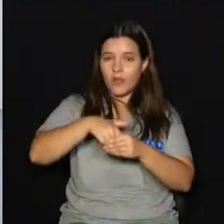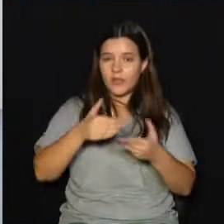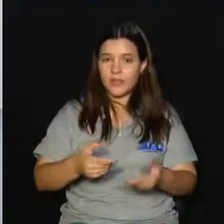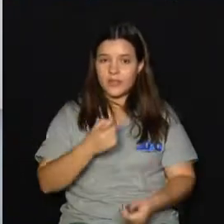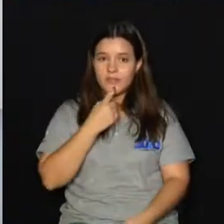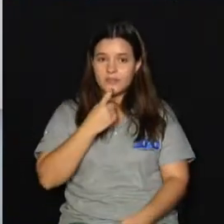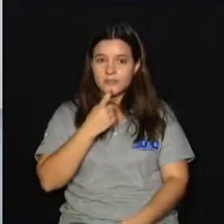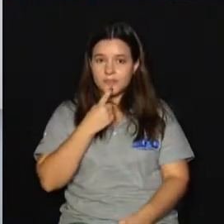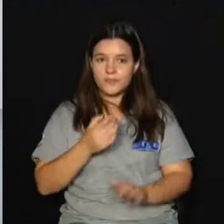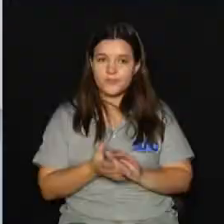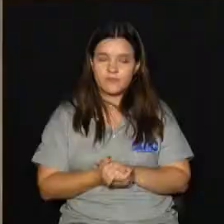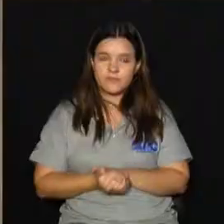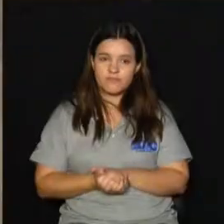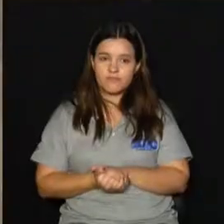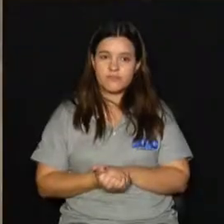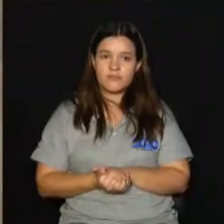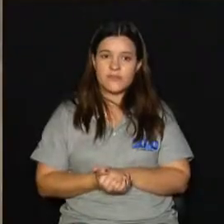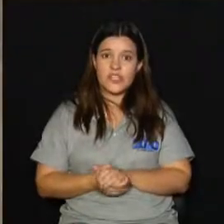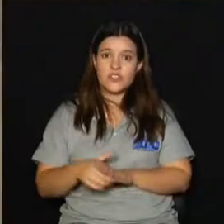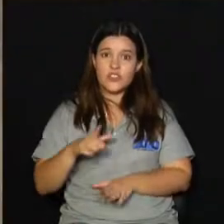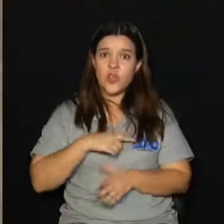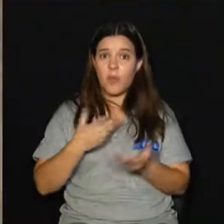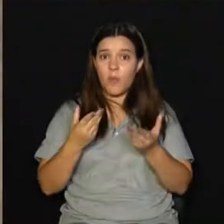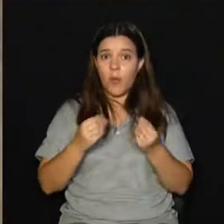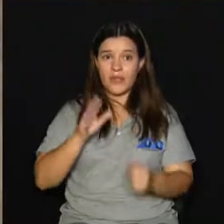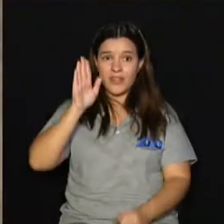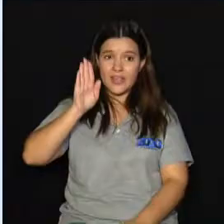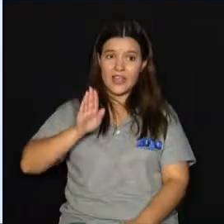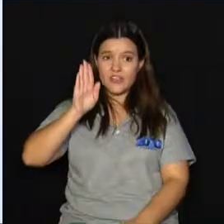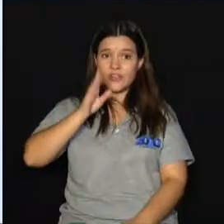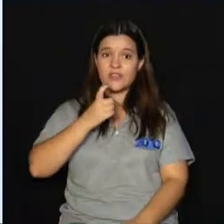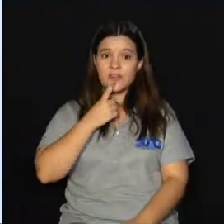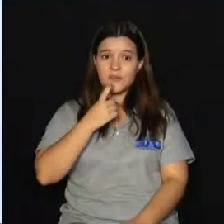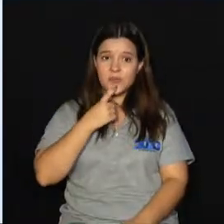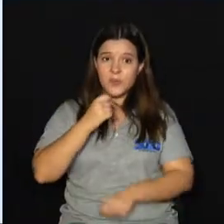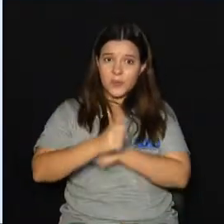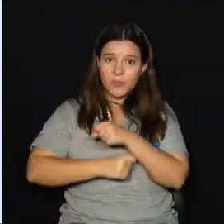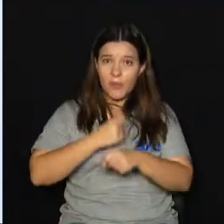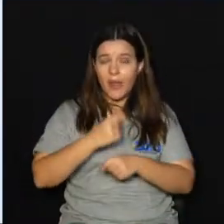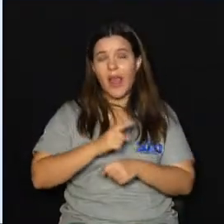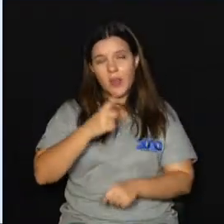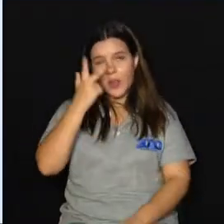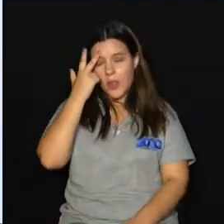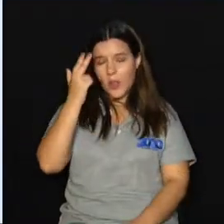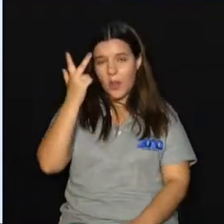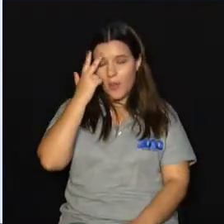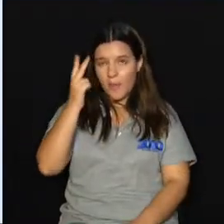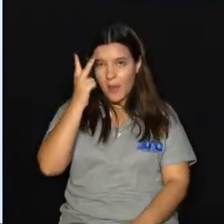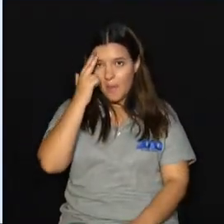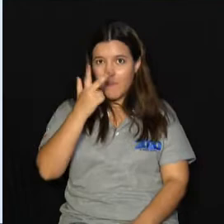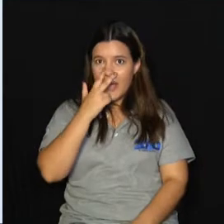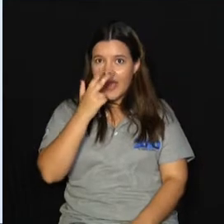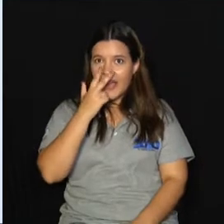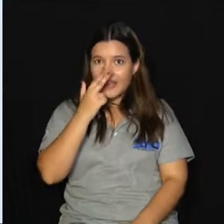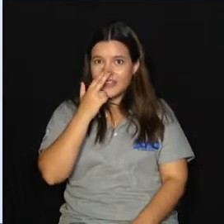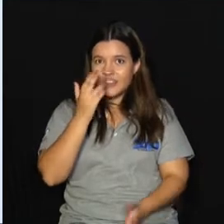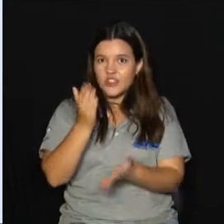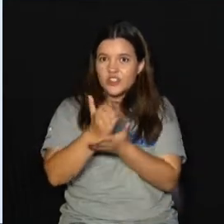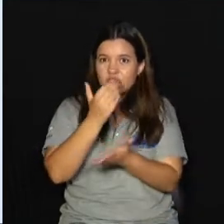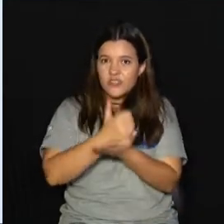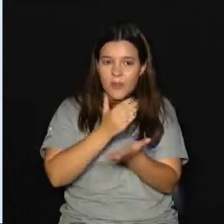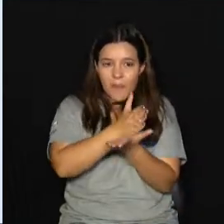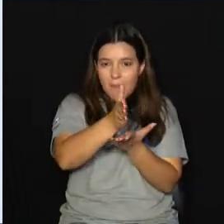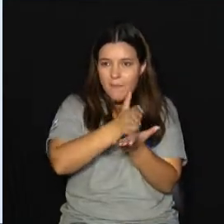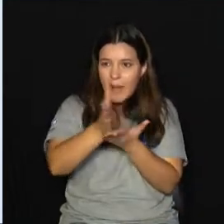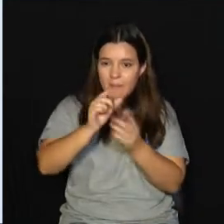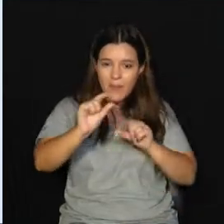eu acho que a gente tinha bastante candidatos, né, em Campinas esse ano, então é muito comum também esse voto no primeiro turno